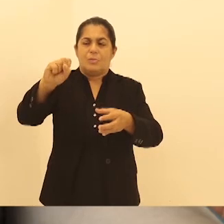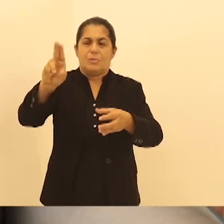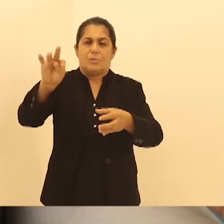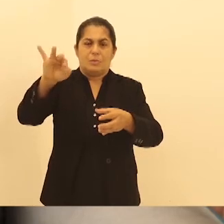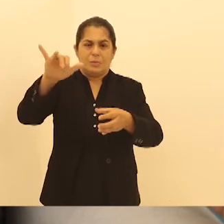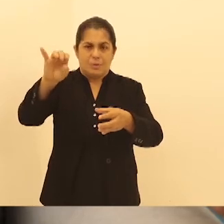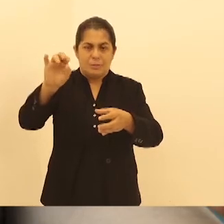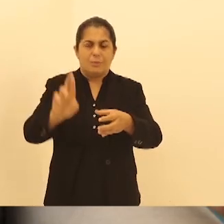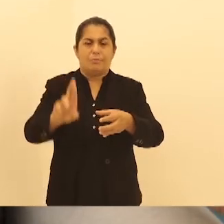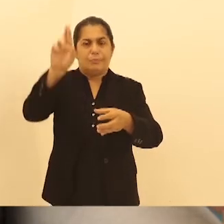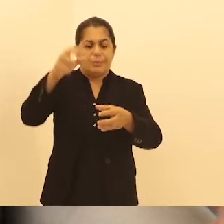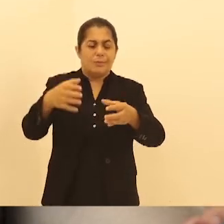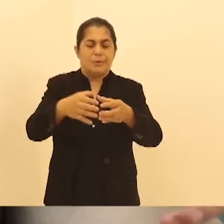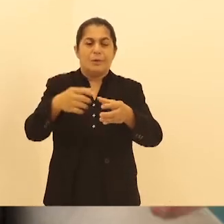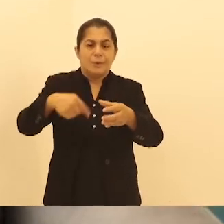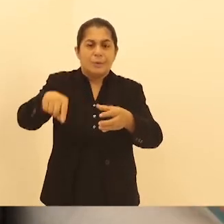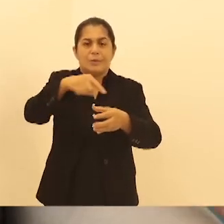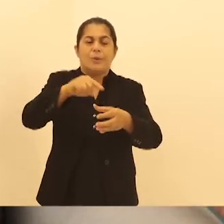estamos desenvolvendo